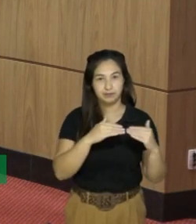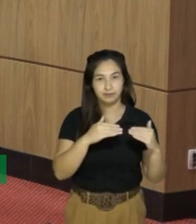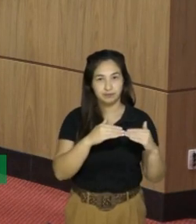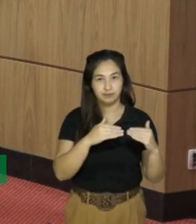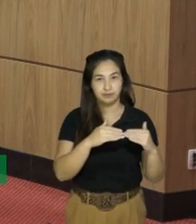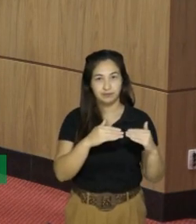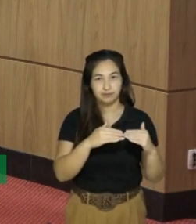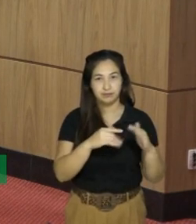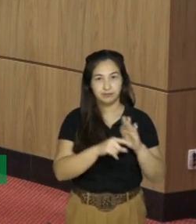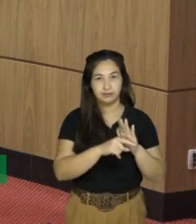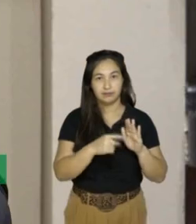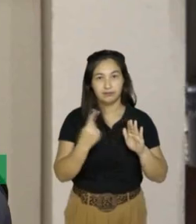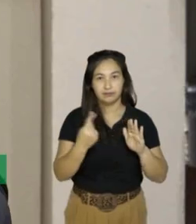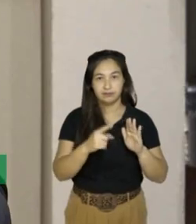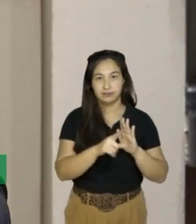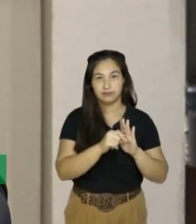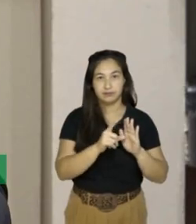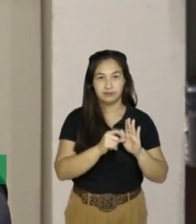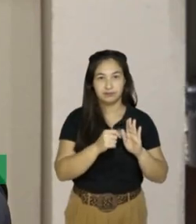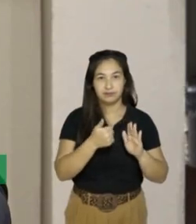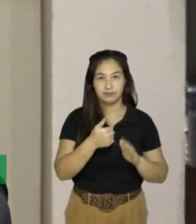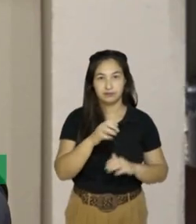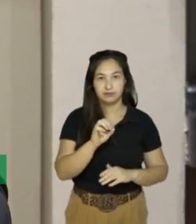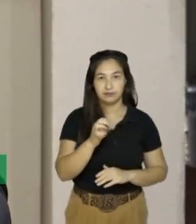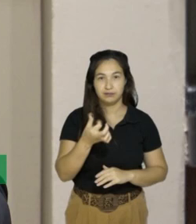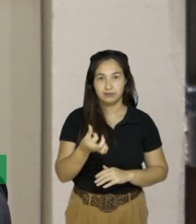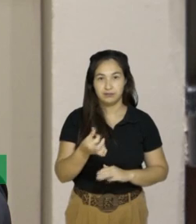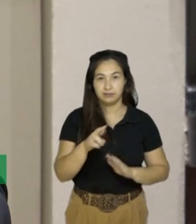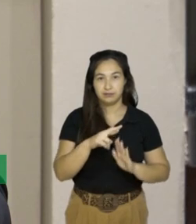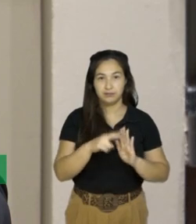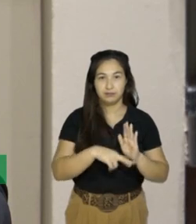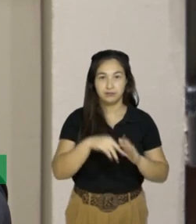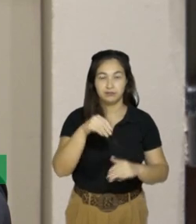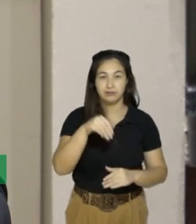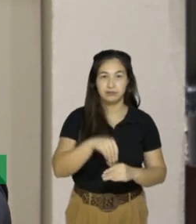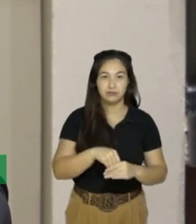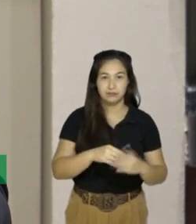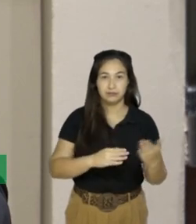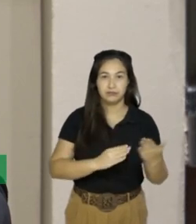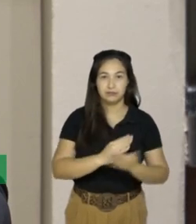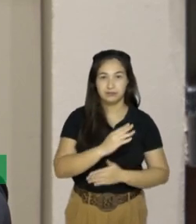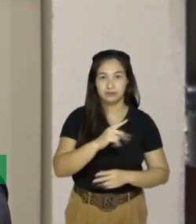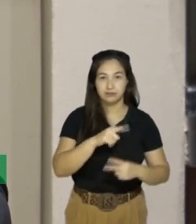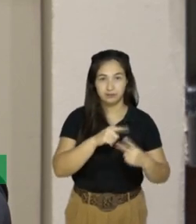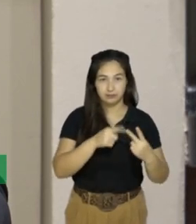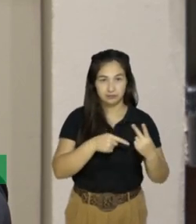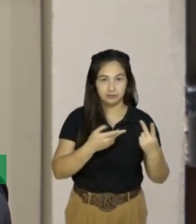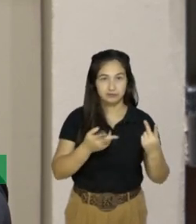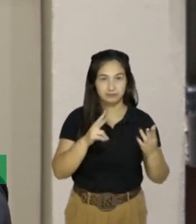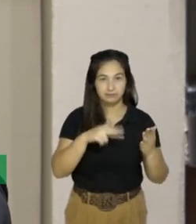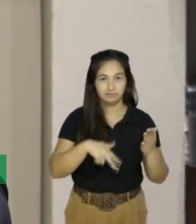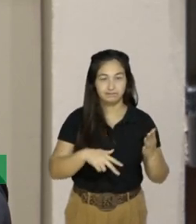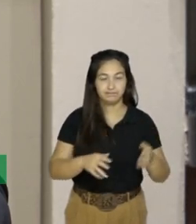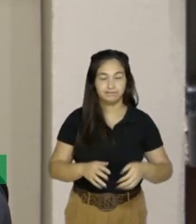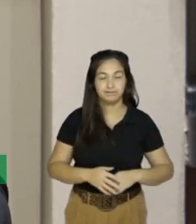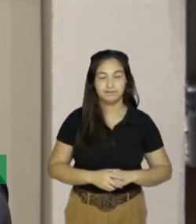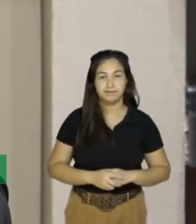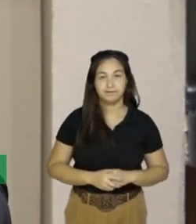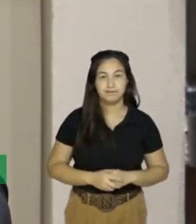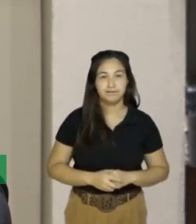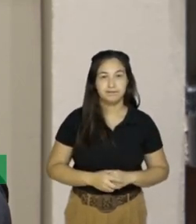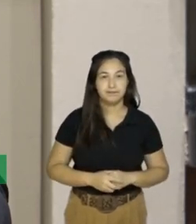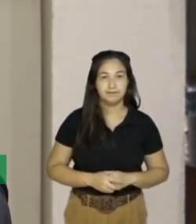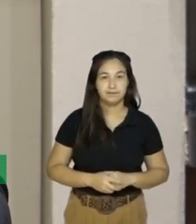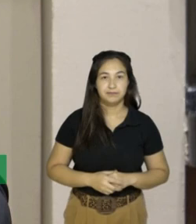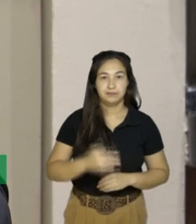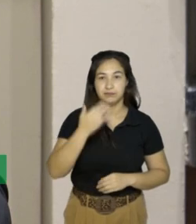parágrafo primeiro do artigo 106 do Regimento Interno duas datas por aprovado